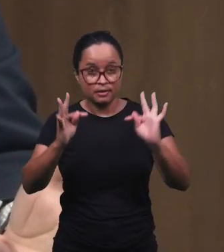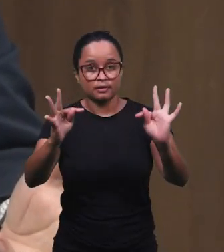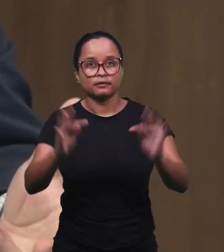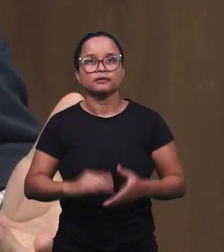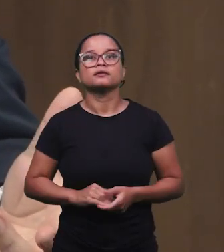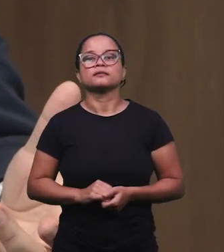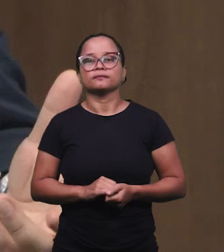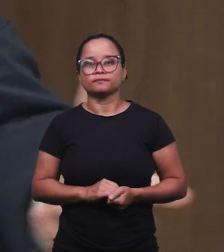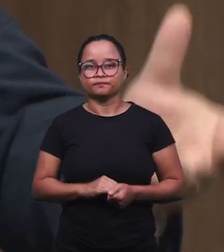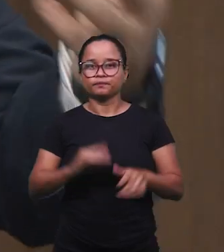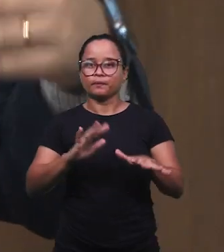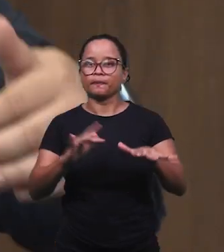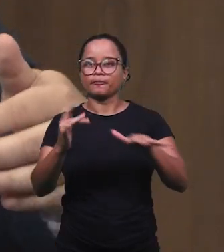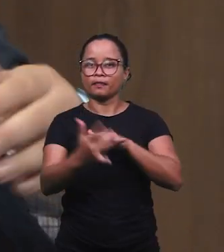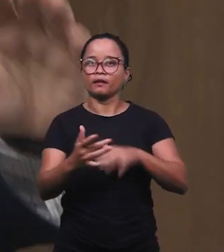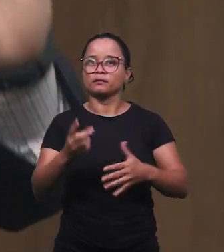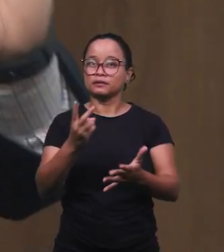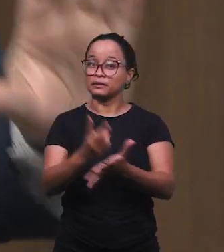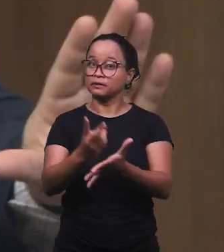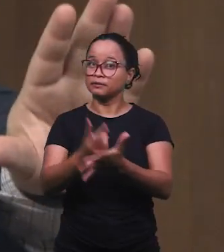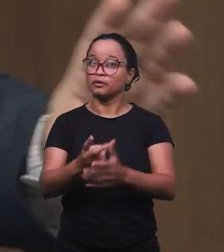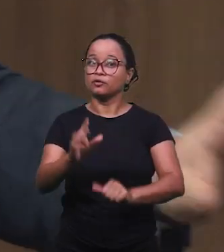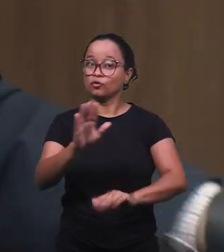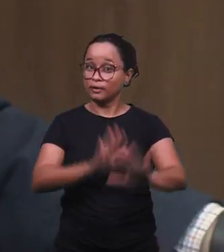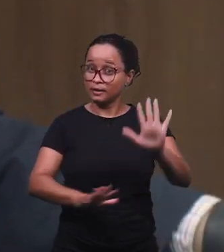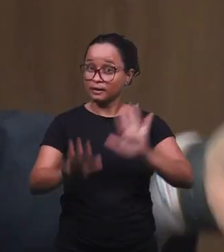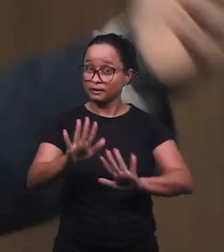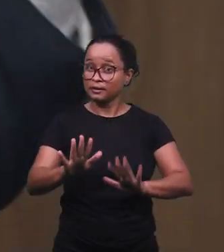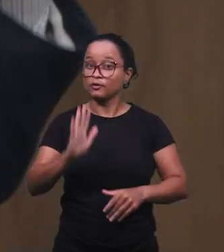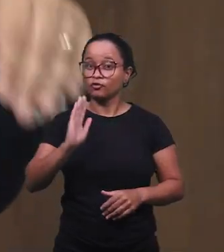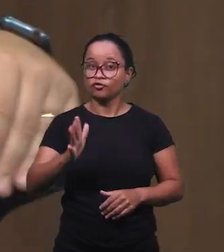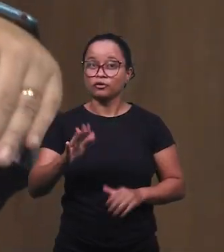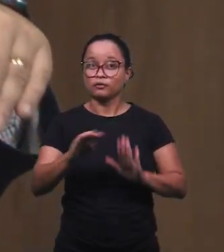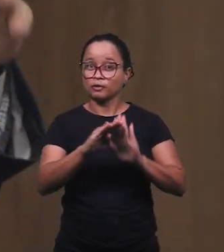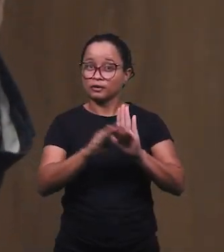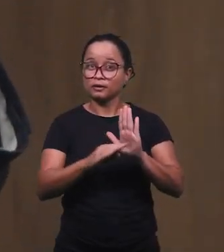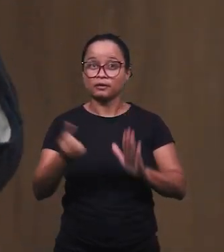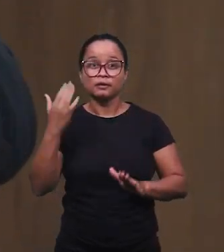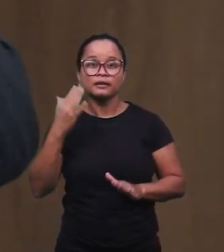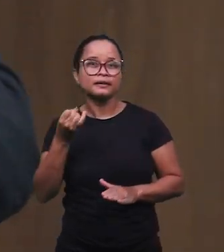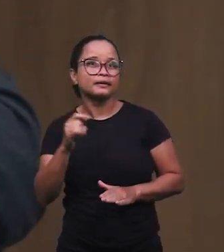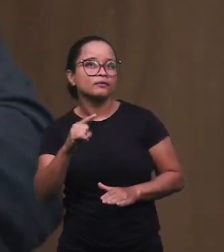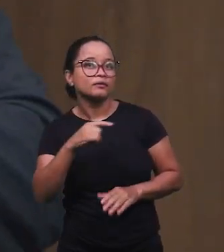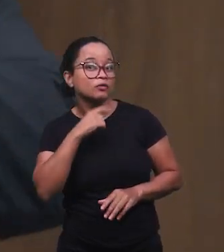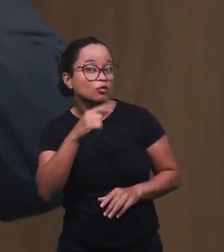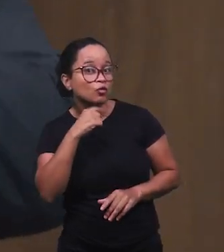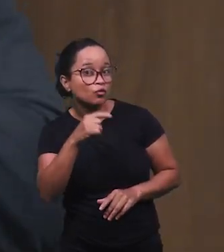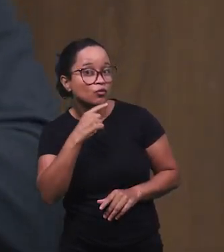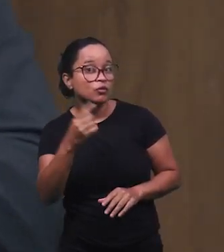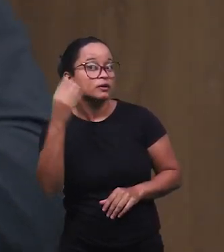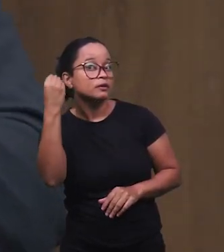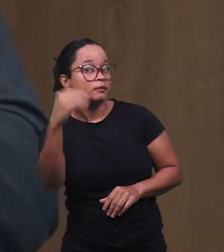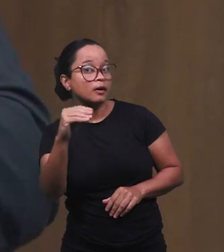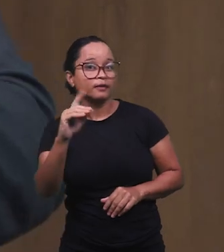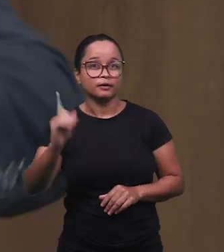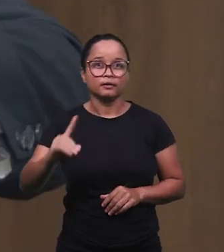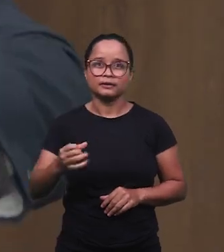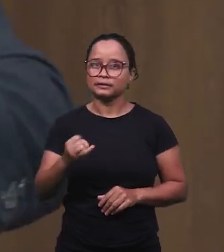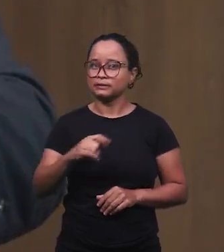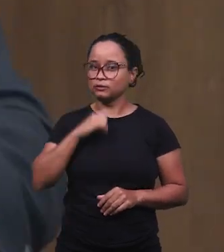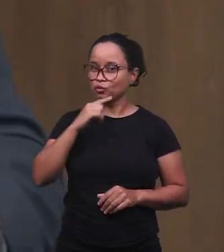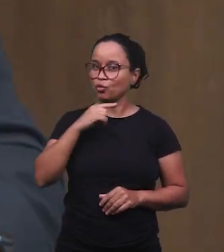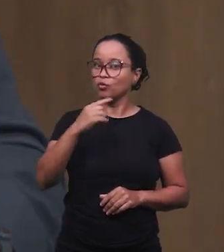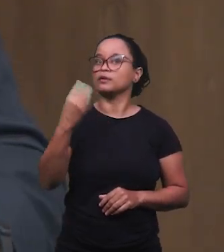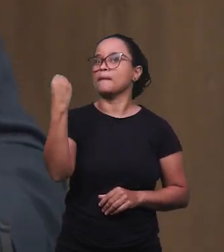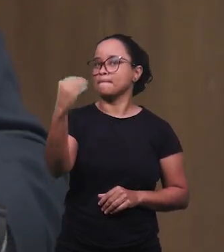deve ir para as redes sociais. A gente fica sempre falando, cuidado, e eu já falei isso aqui num outro programa, assim, se você tiver dúvida, não poste, jovem. Se tiver